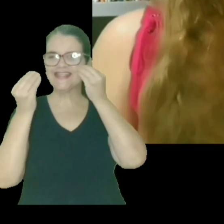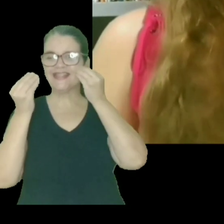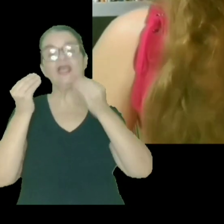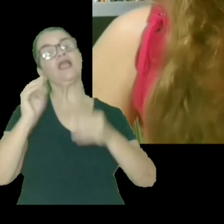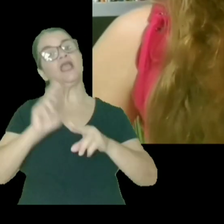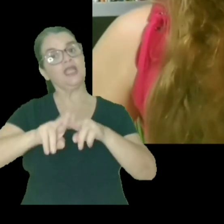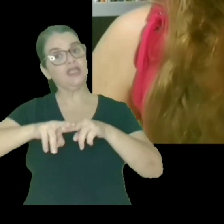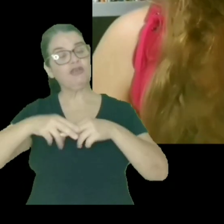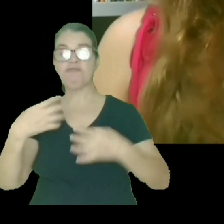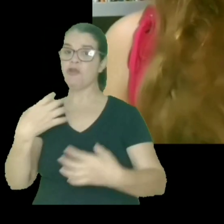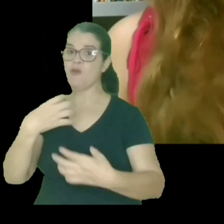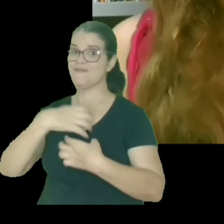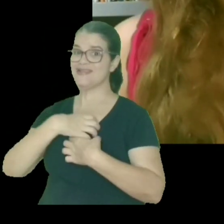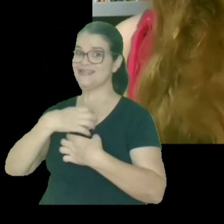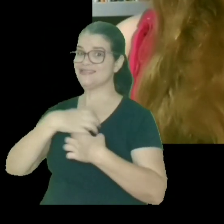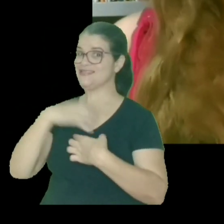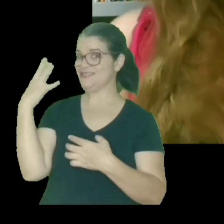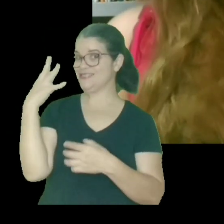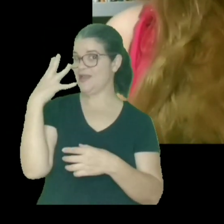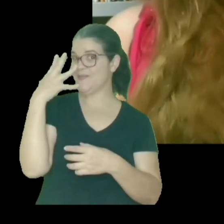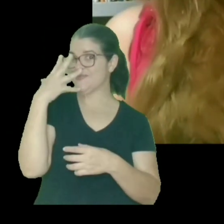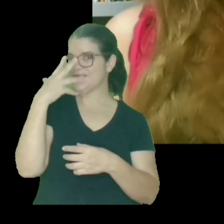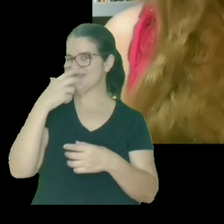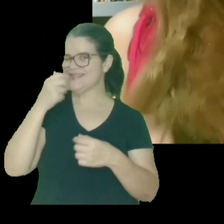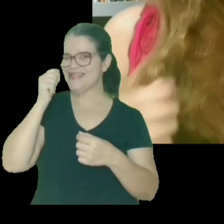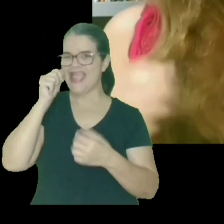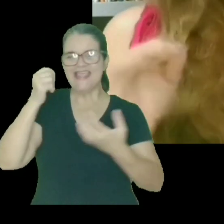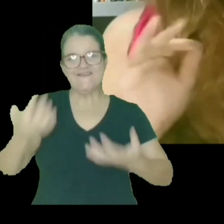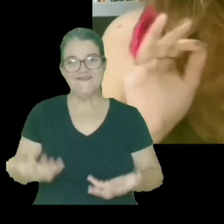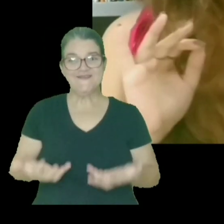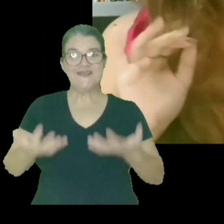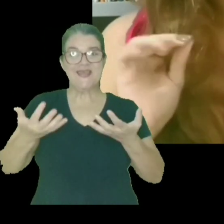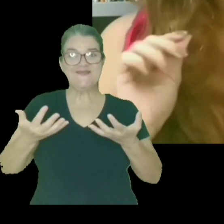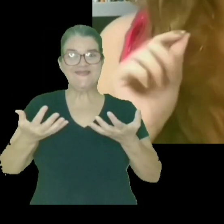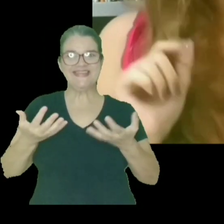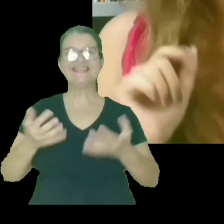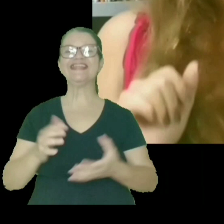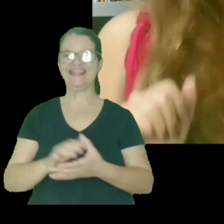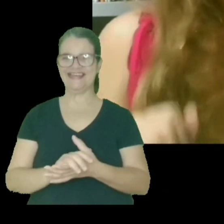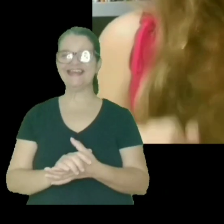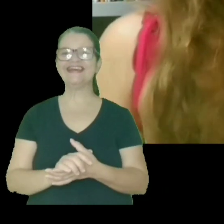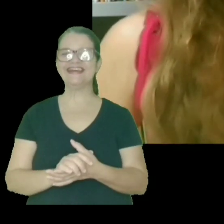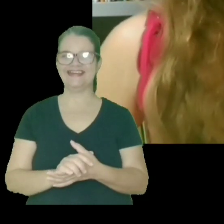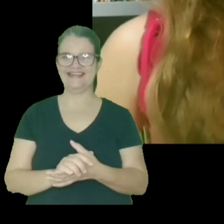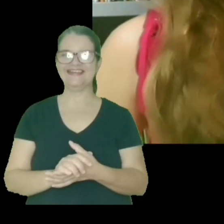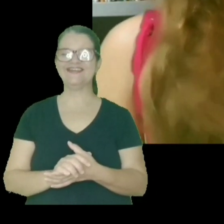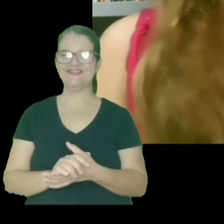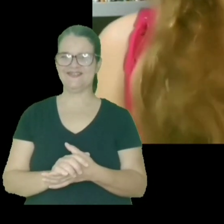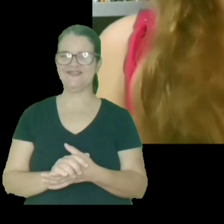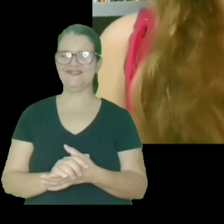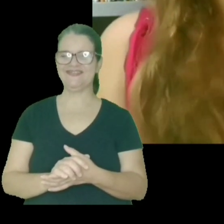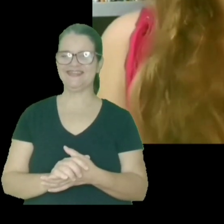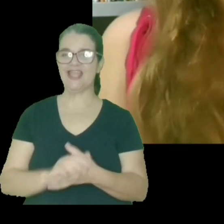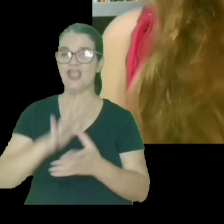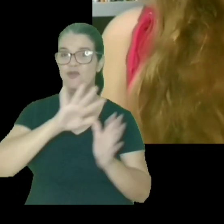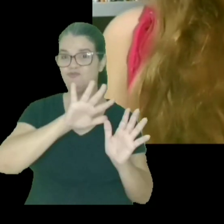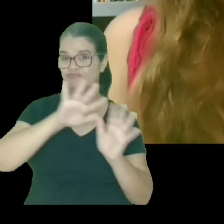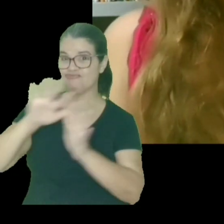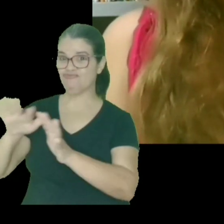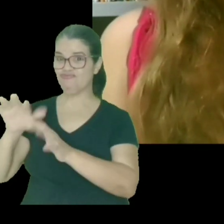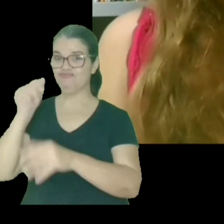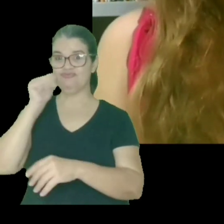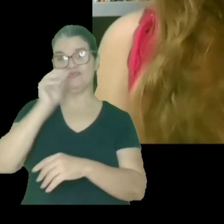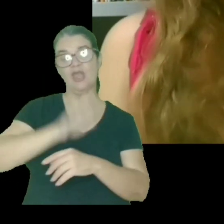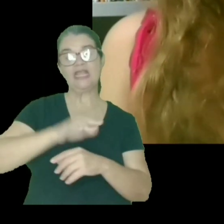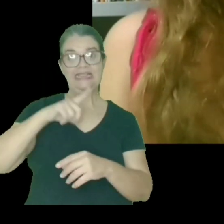Então, eu me sentia bonita e feminina. Eu escapava da meninice. Mas